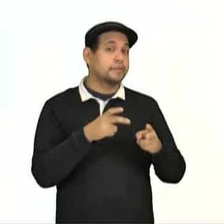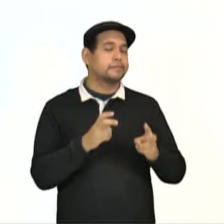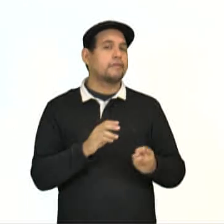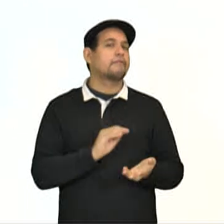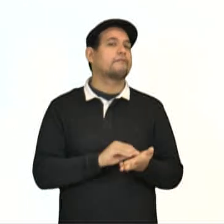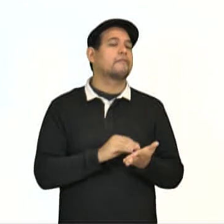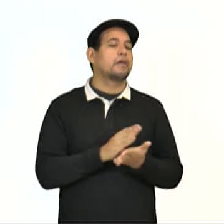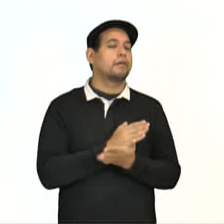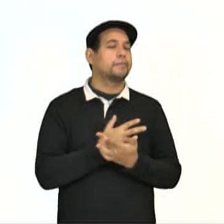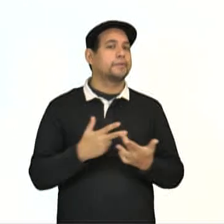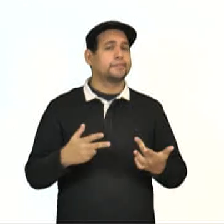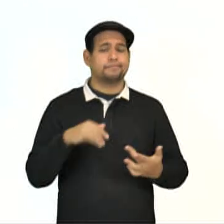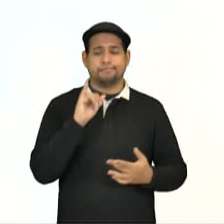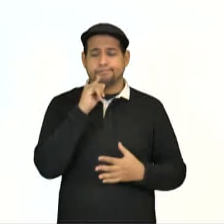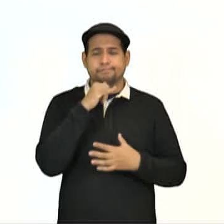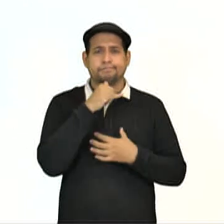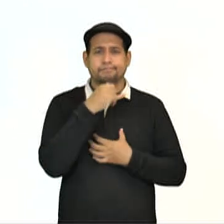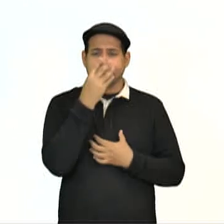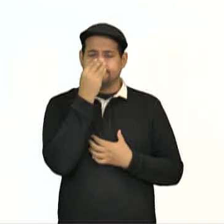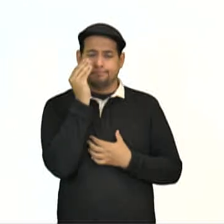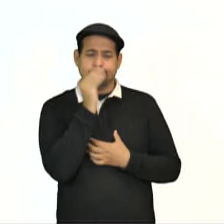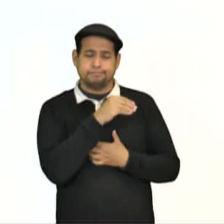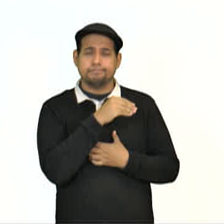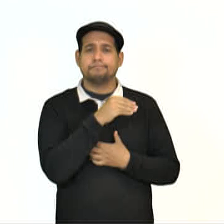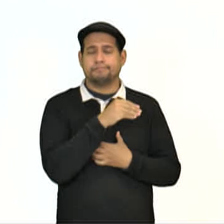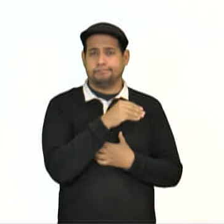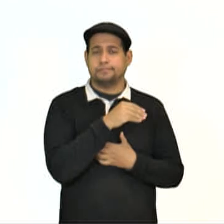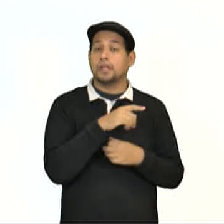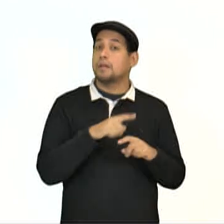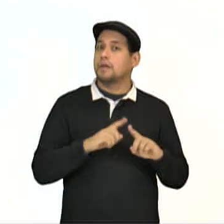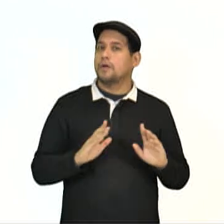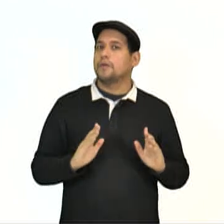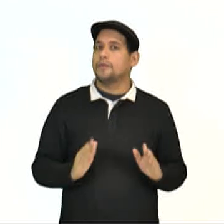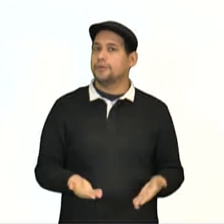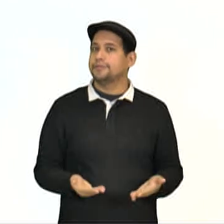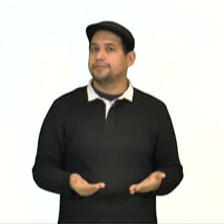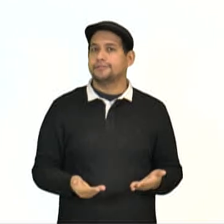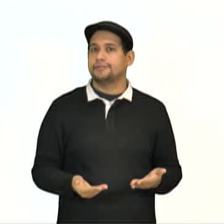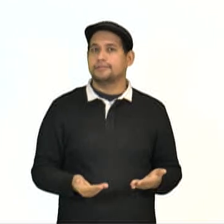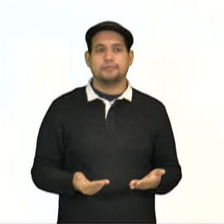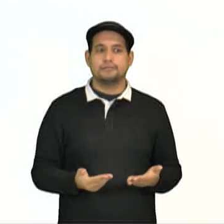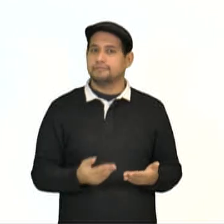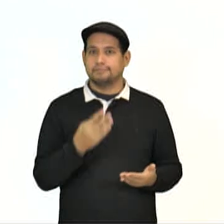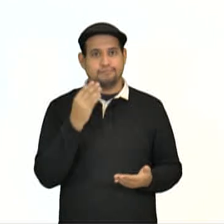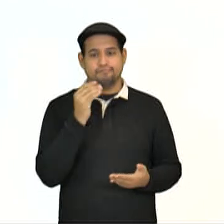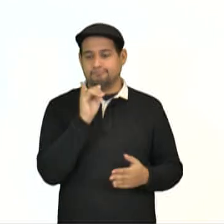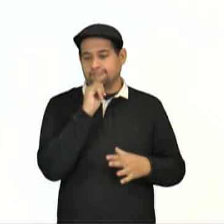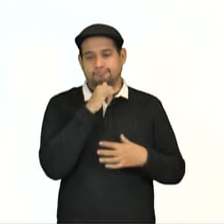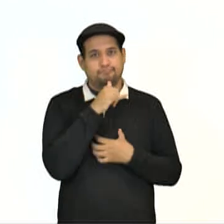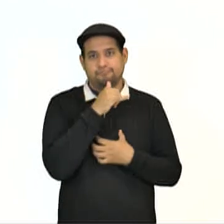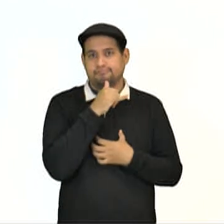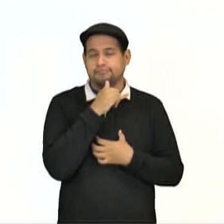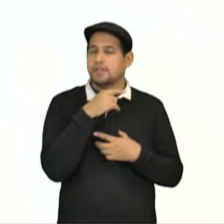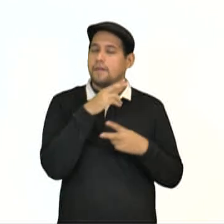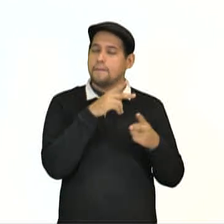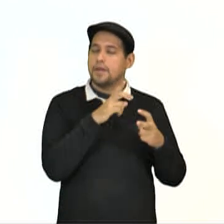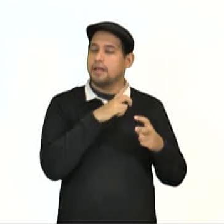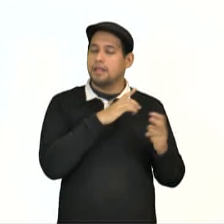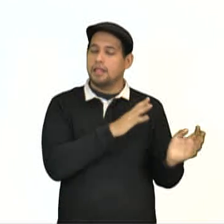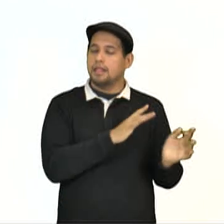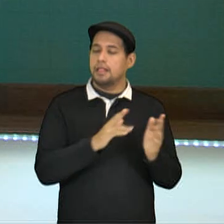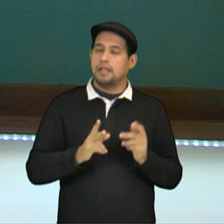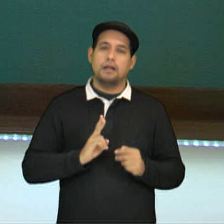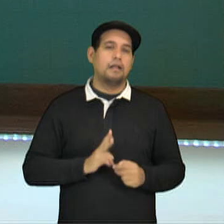falta e lastimava ignorante a falta. Hoje não lastimo. Veja aqui que ele tem, né, o tempo, né, por